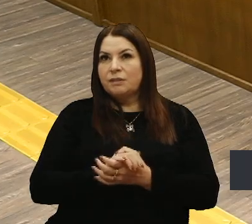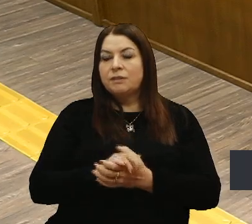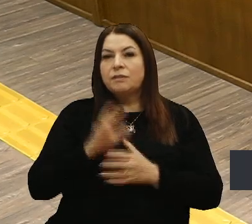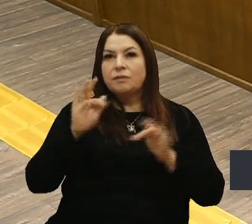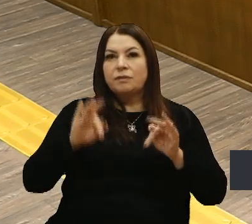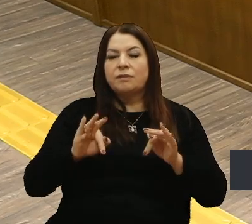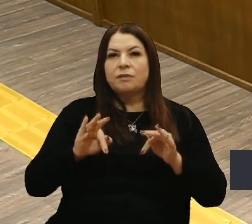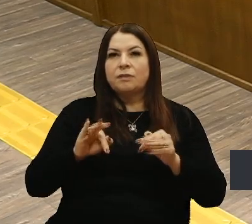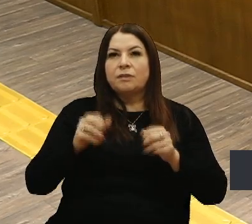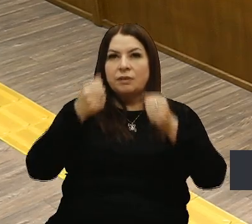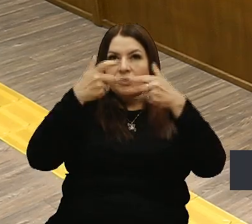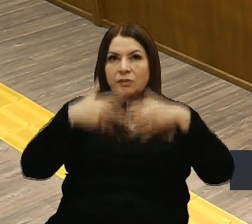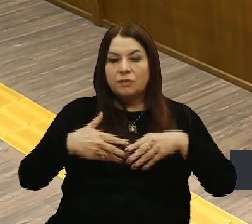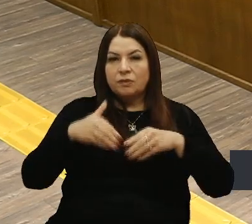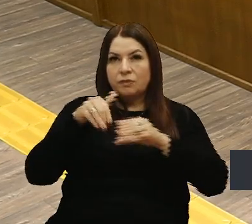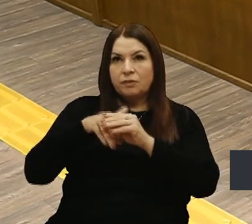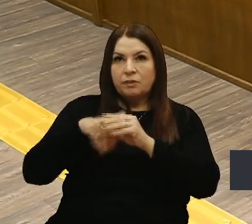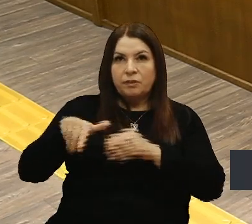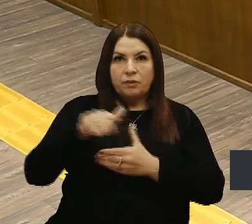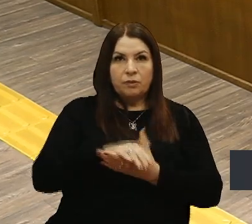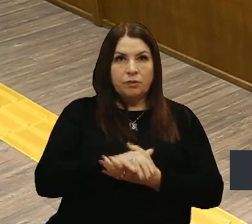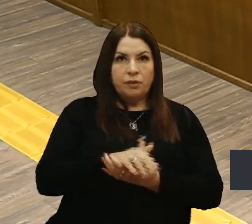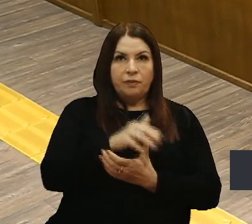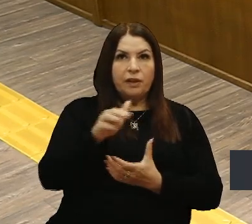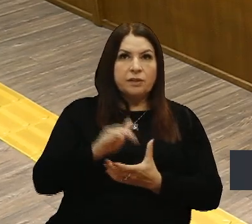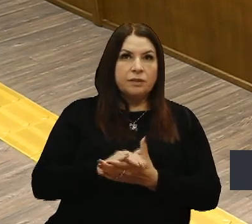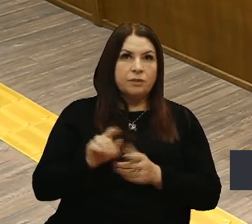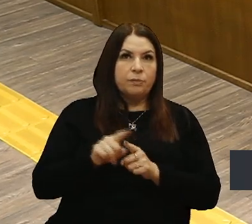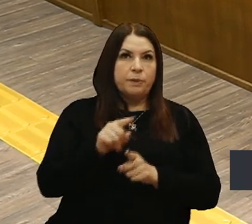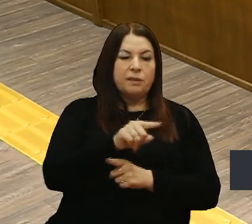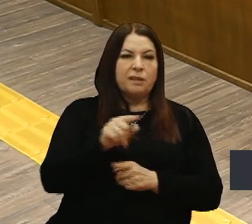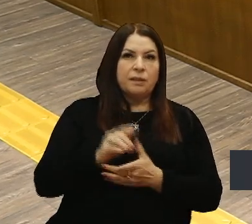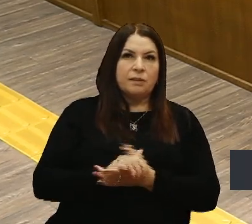Encerrada a declaração de votos, passemos ao registro eletrônico do